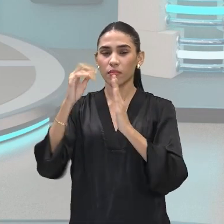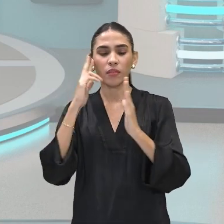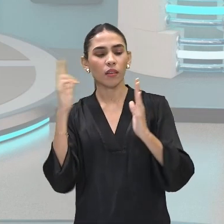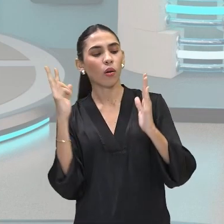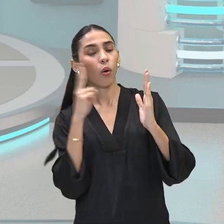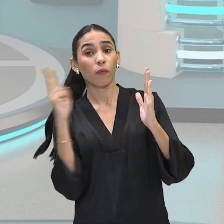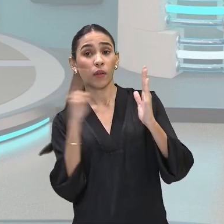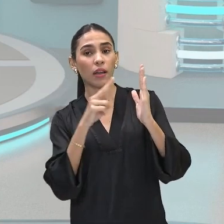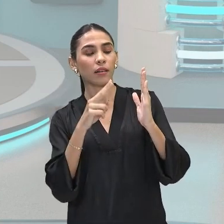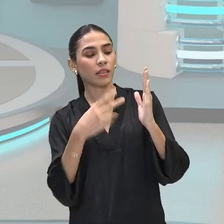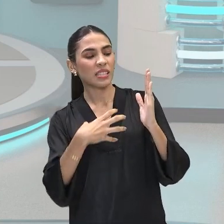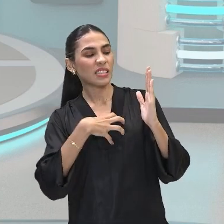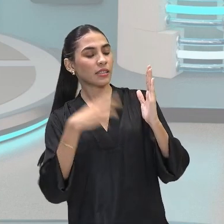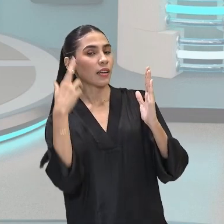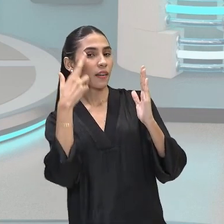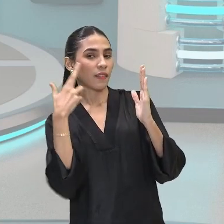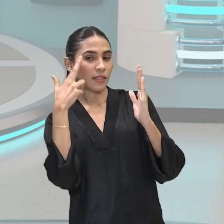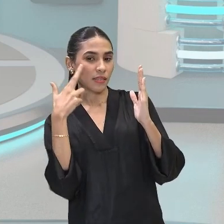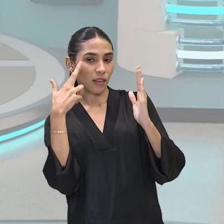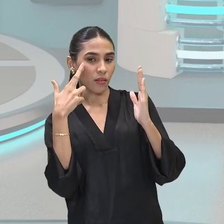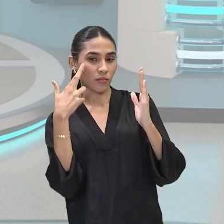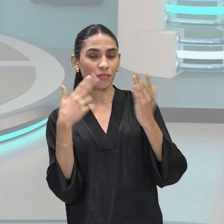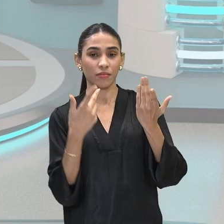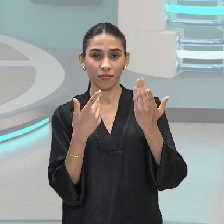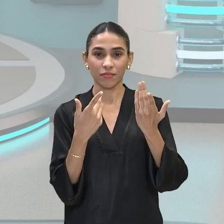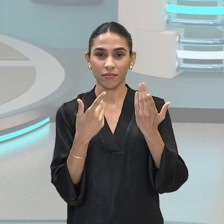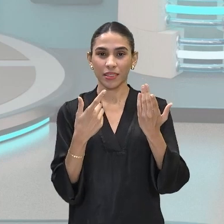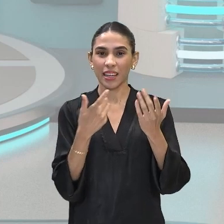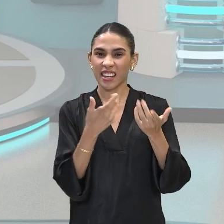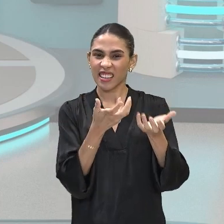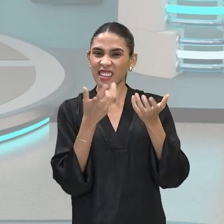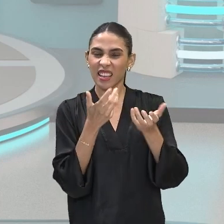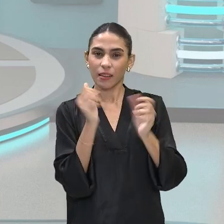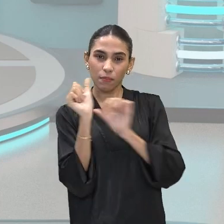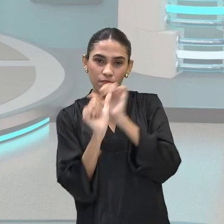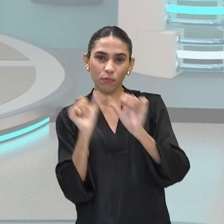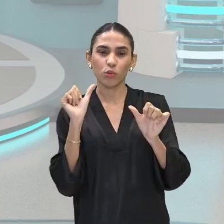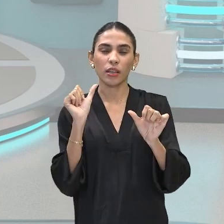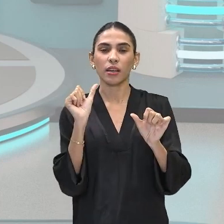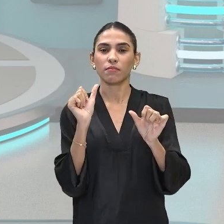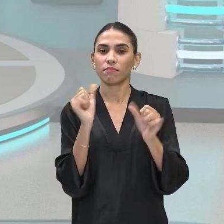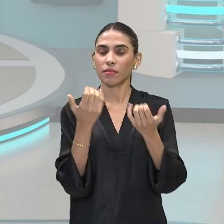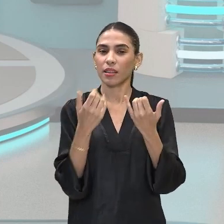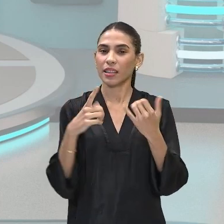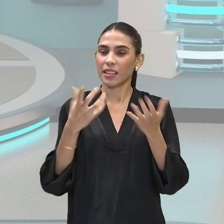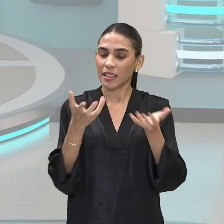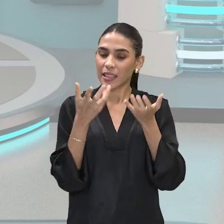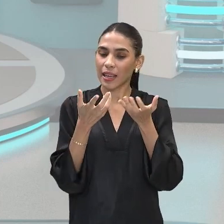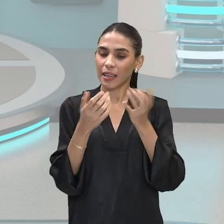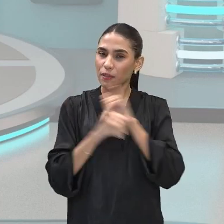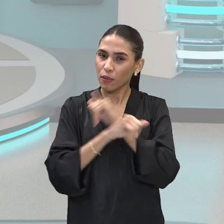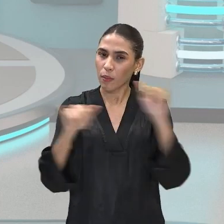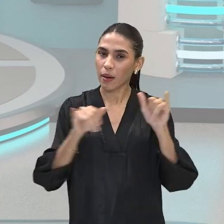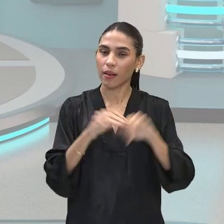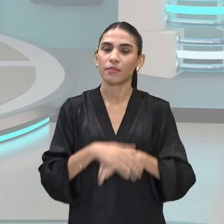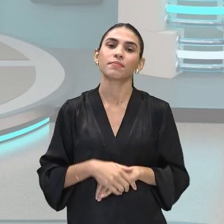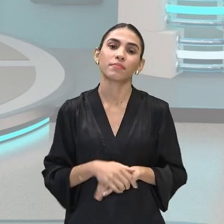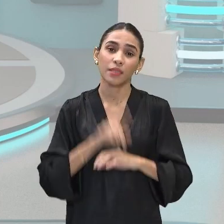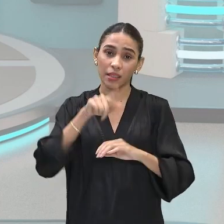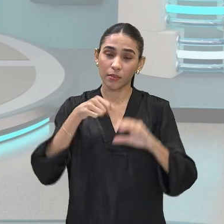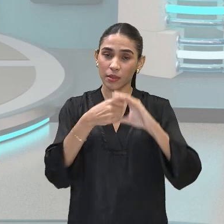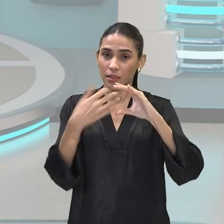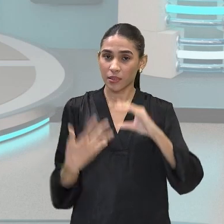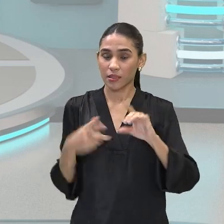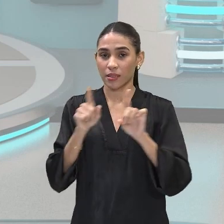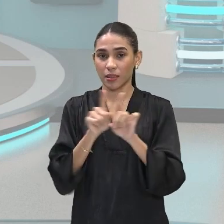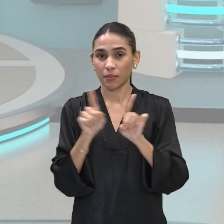reflexão. Ela quer fazer uma intervenção naquela pessoa, naquela sociedade, né? Então, é uma característica